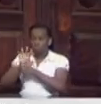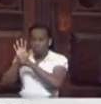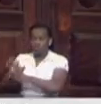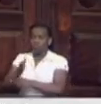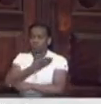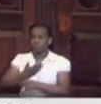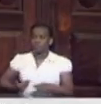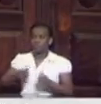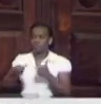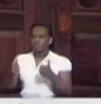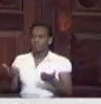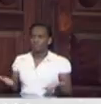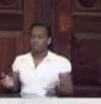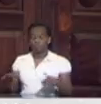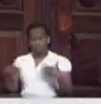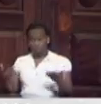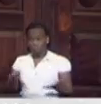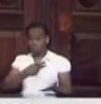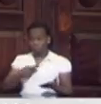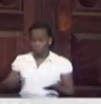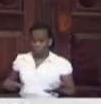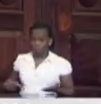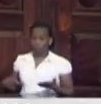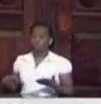governabilidade. Portanto, senhor presidente,